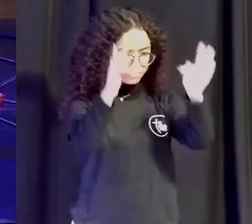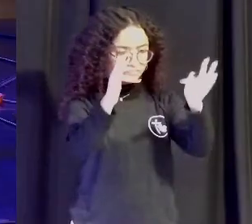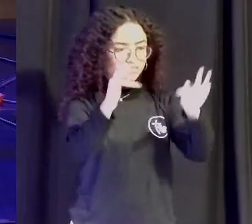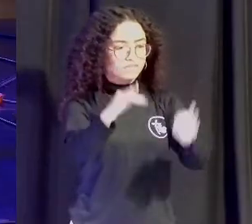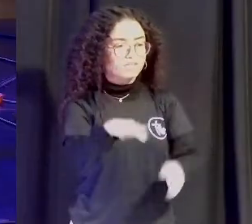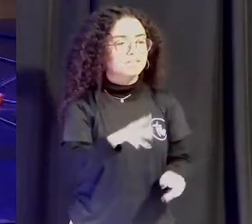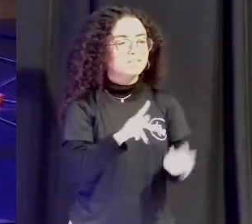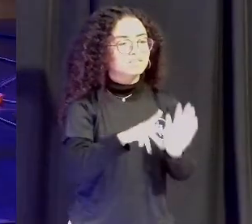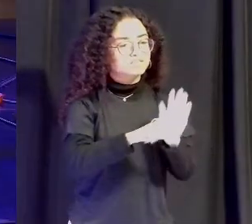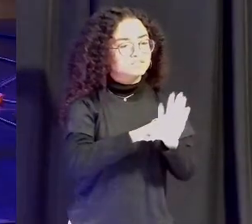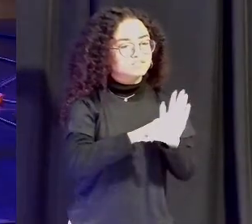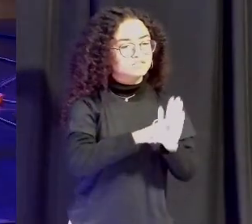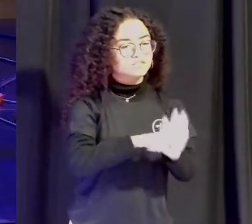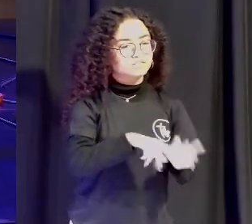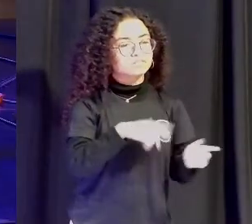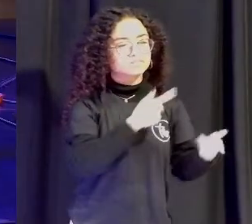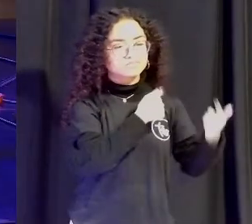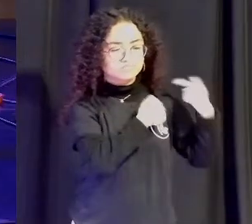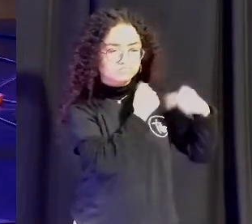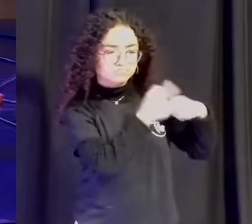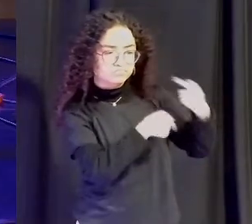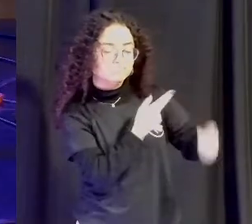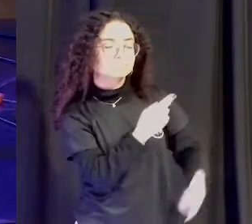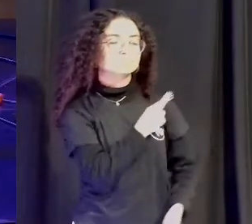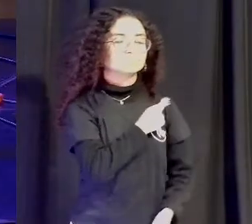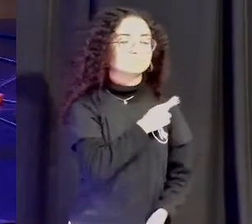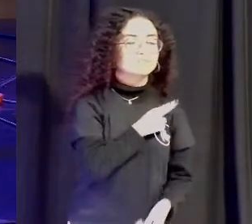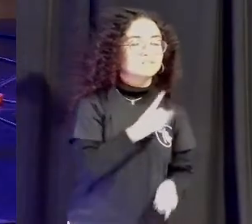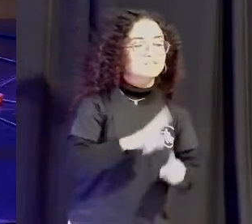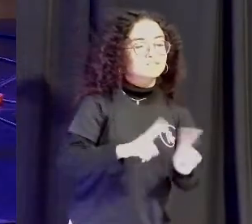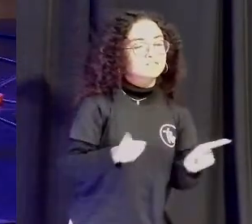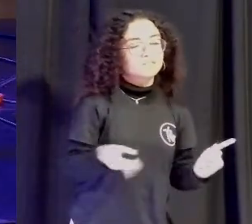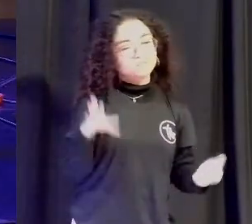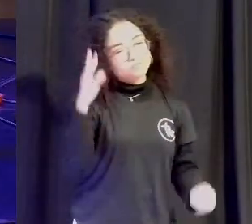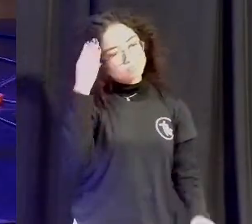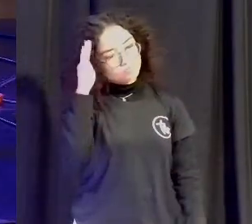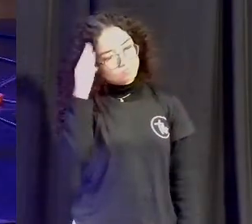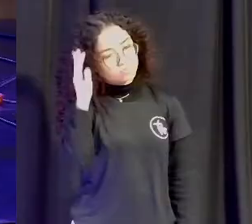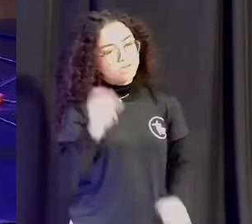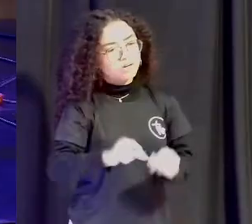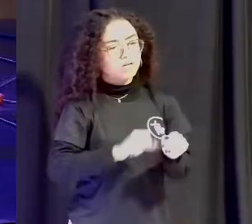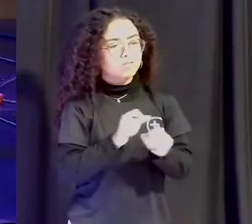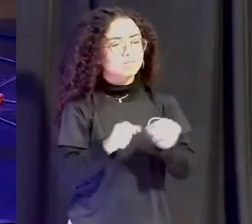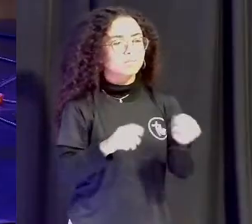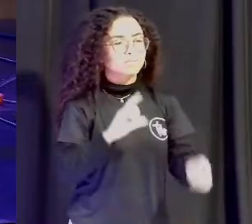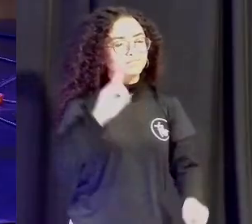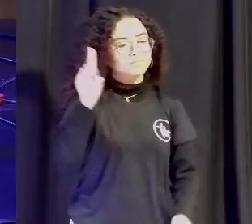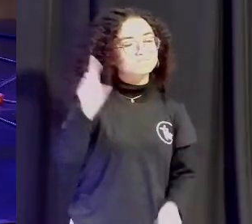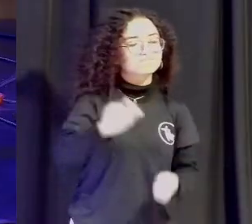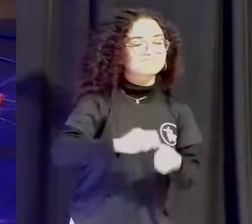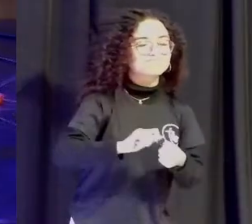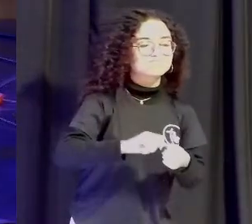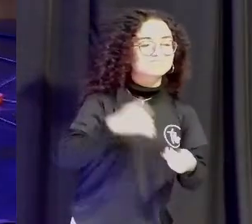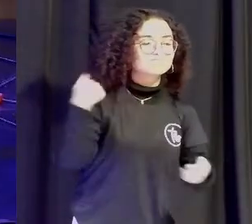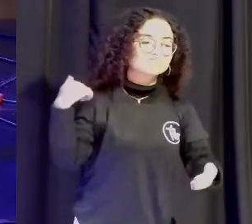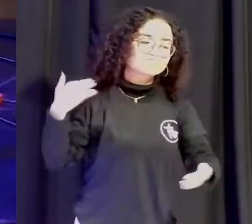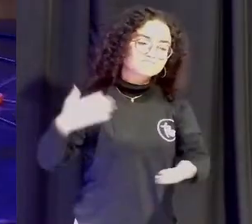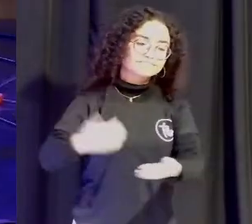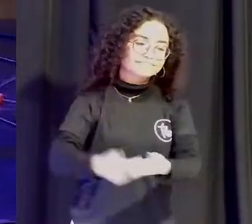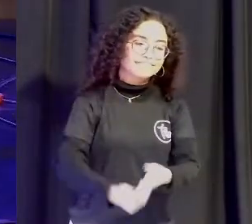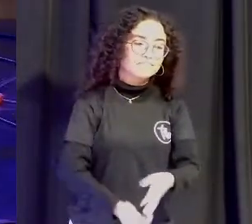olhos fechados para aquilo que Deus vinha fazendo no decurso da história, todos os seus